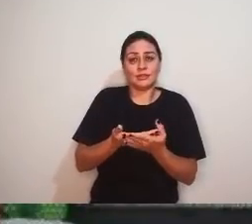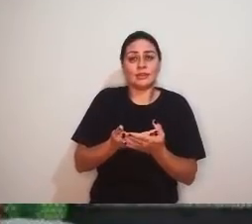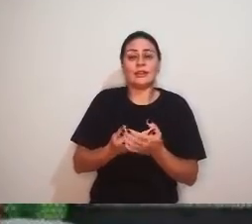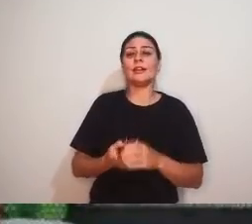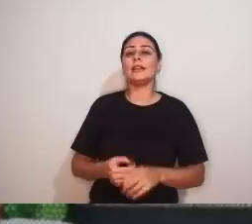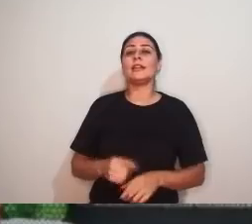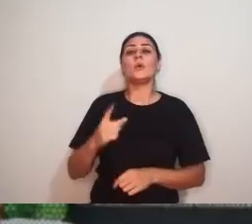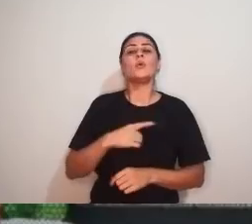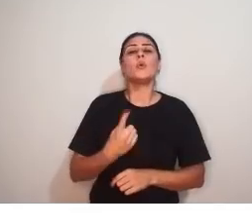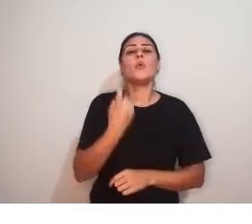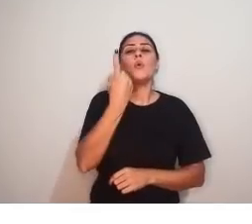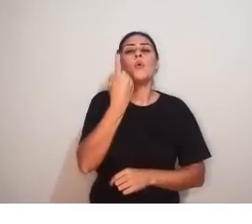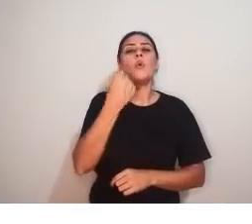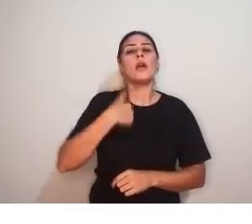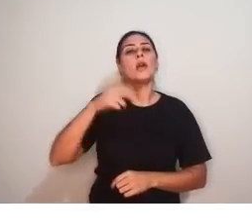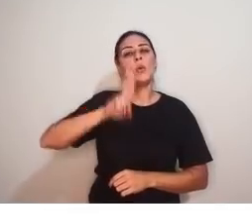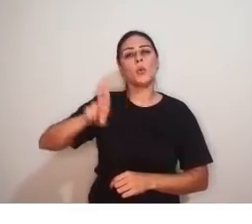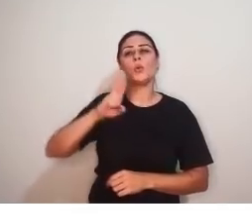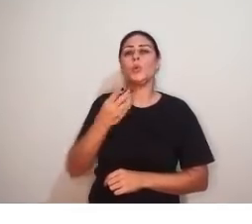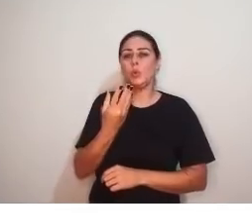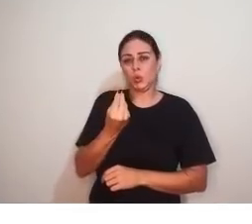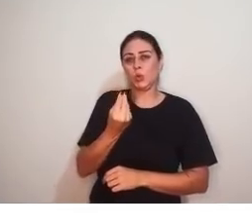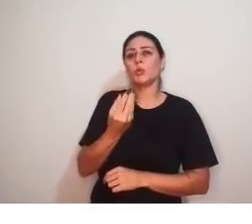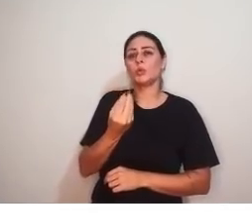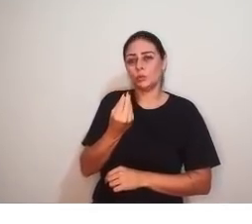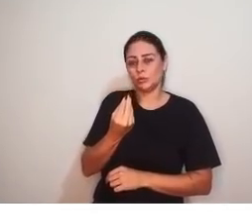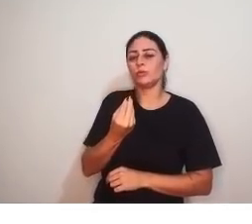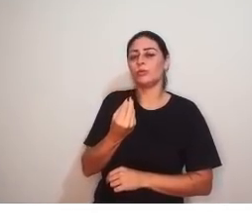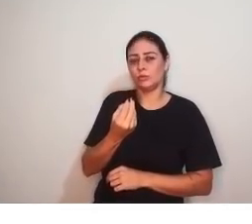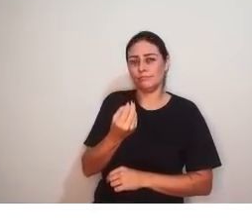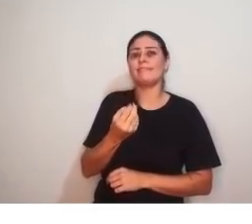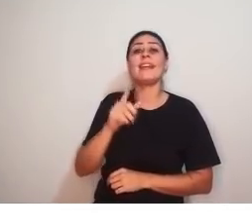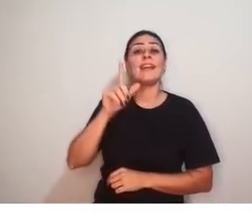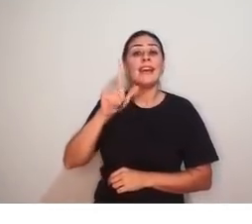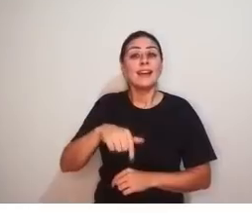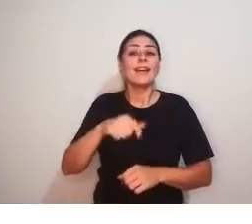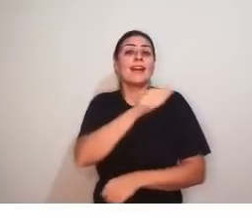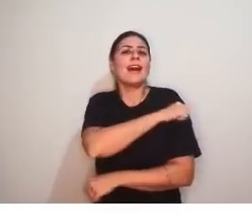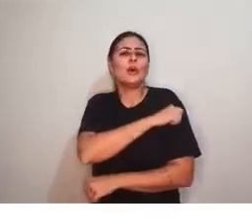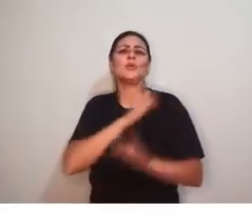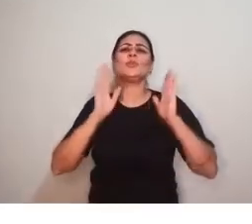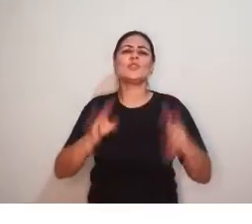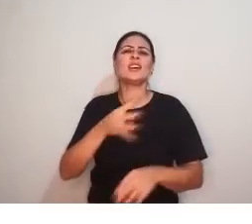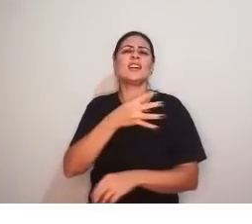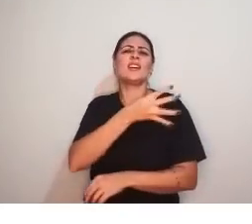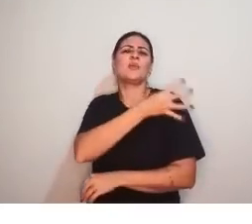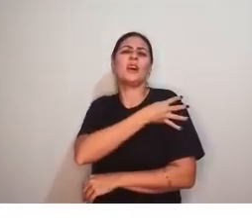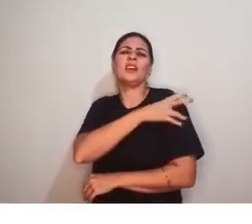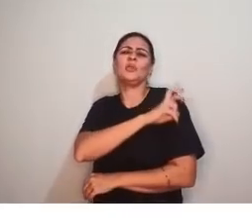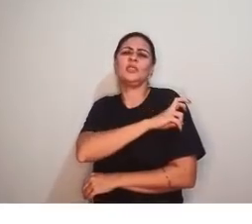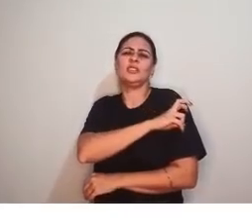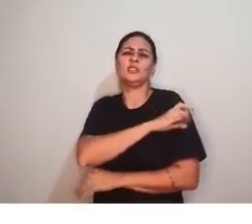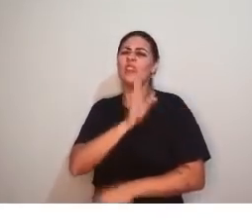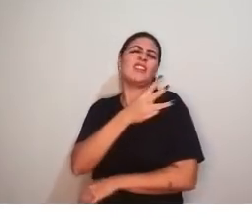tá? Então, uma componente aqui que eu uso muito é o Mentimeter. Aqueles alunos que já estão